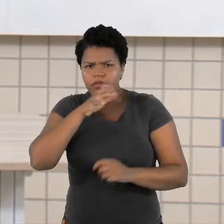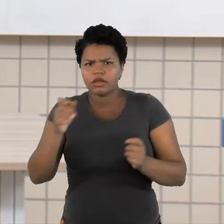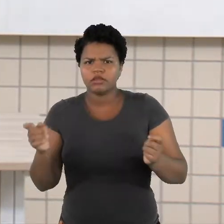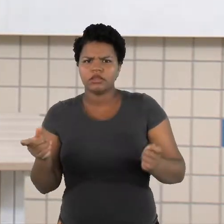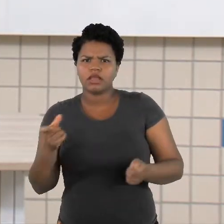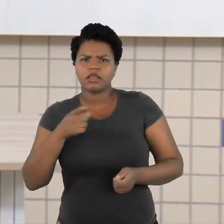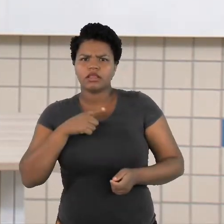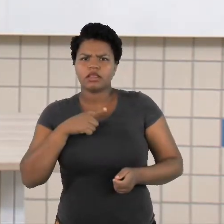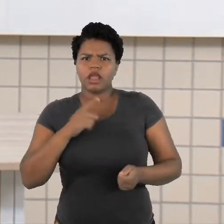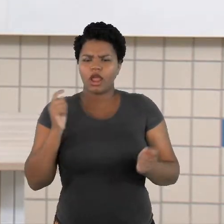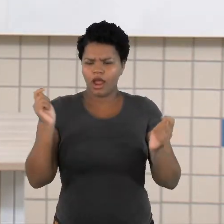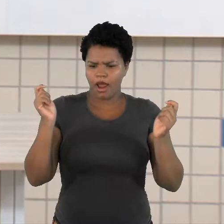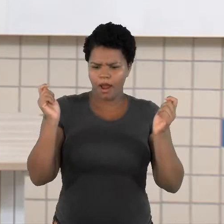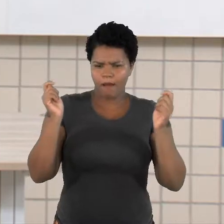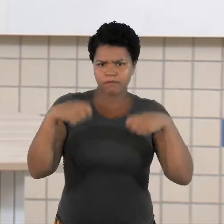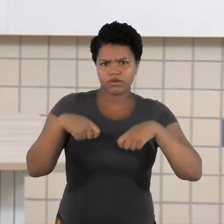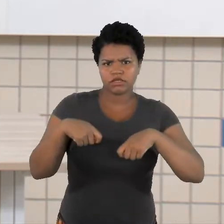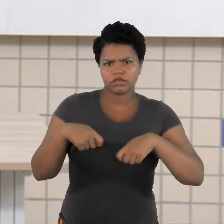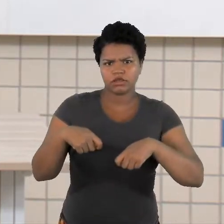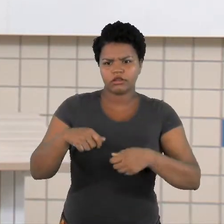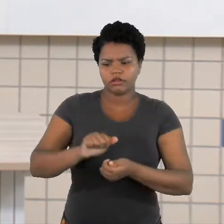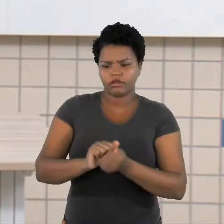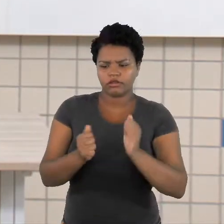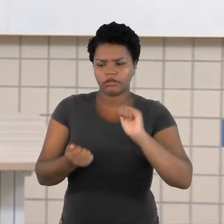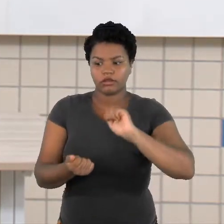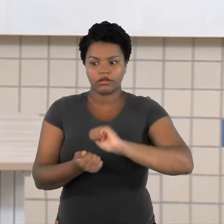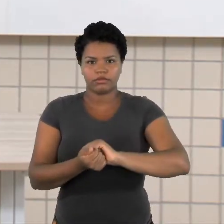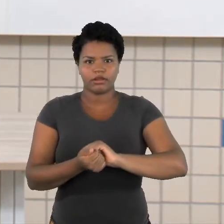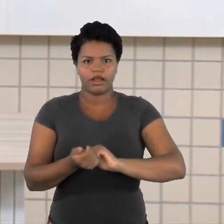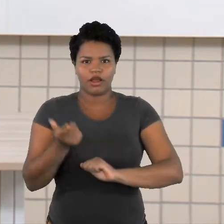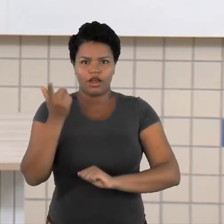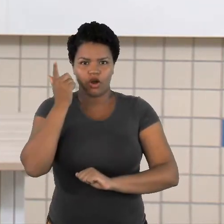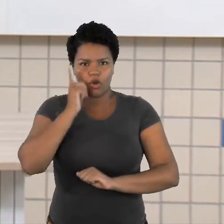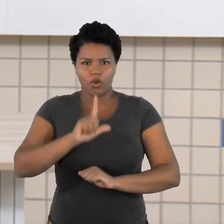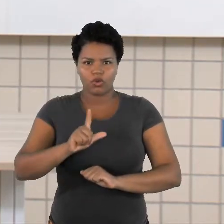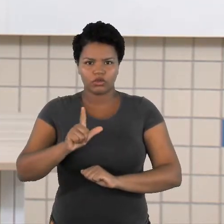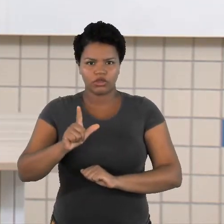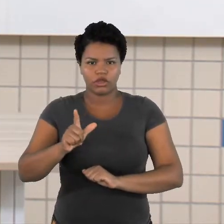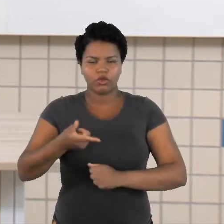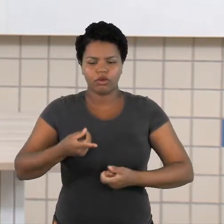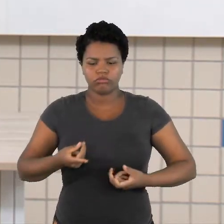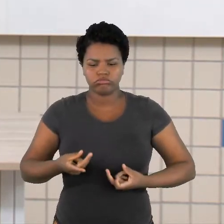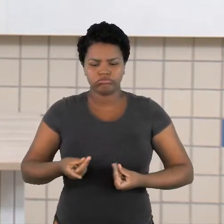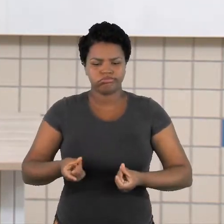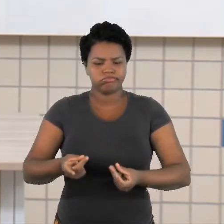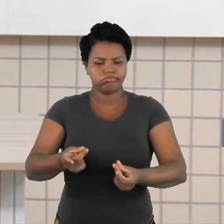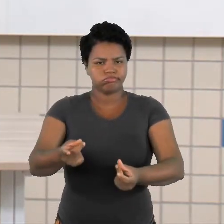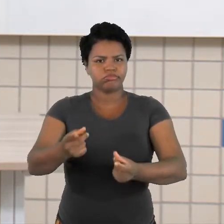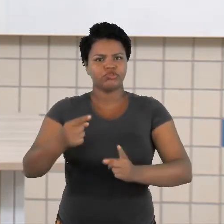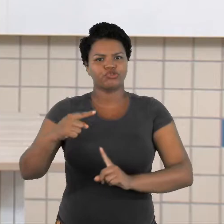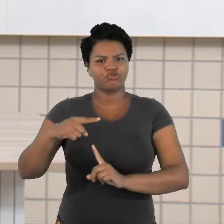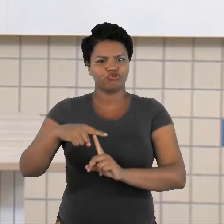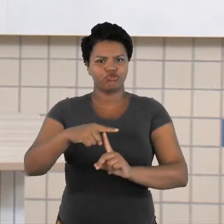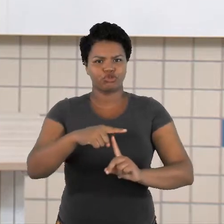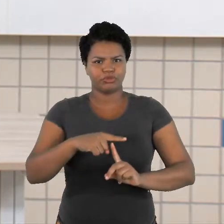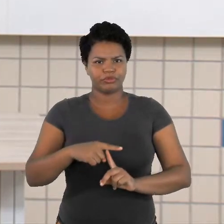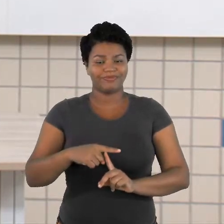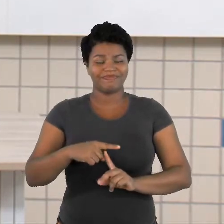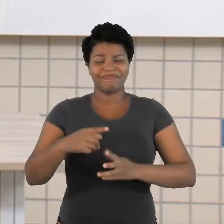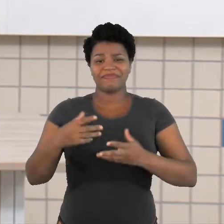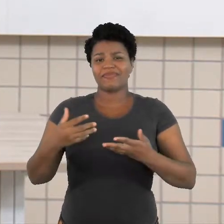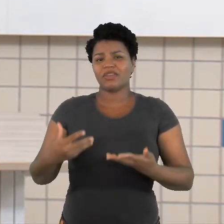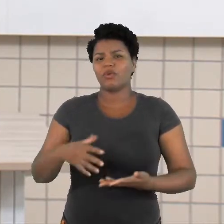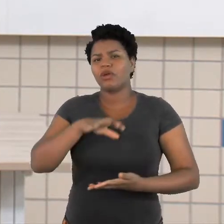maior capacidade de se adaptar, eles conseguem perpetuar a sua espécie. E os animais mais fracos,